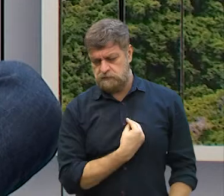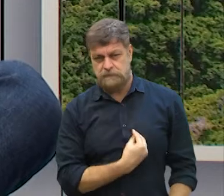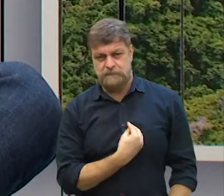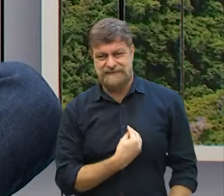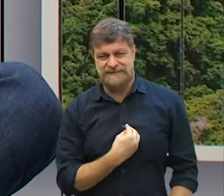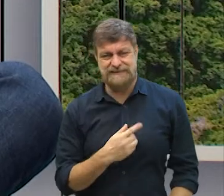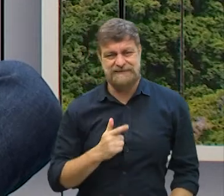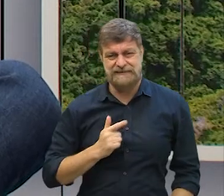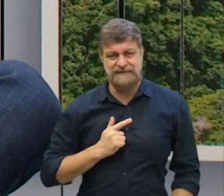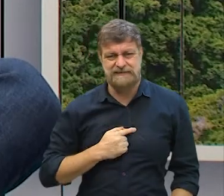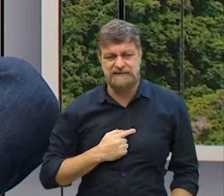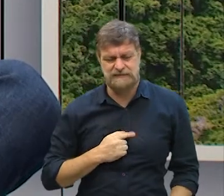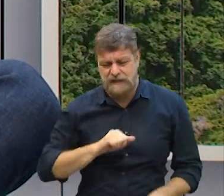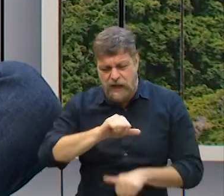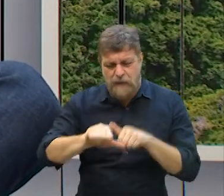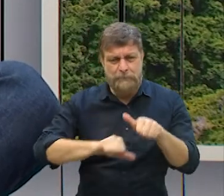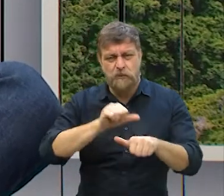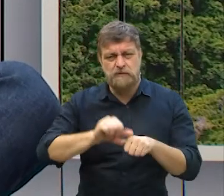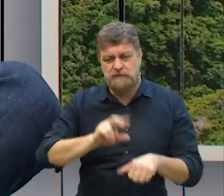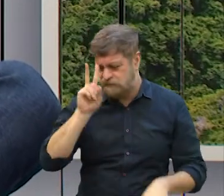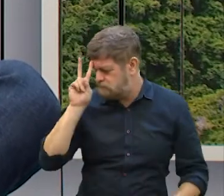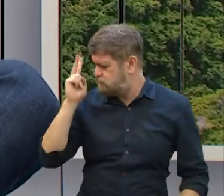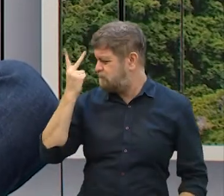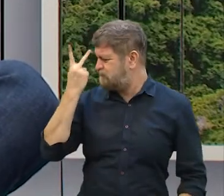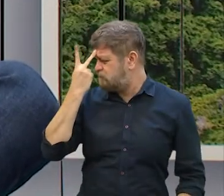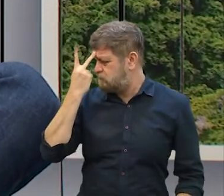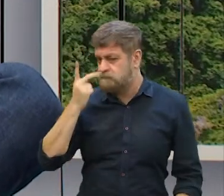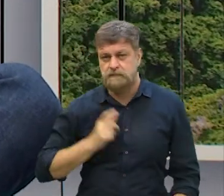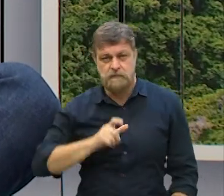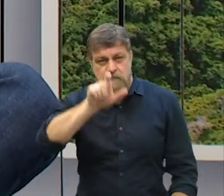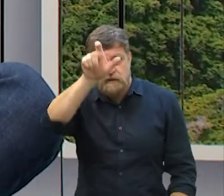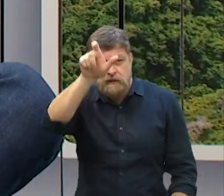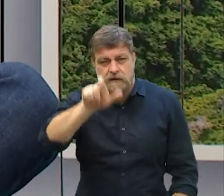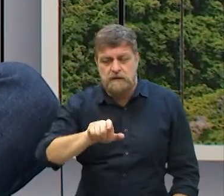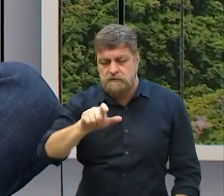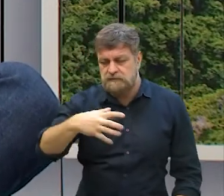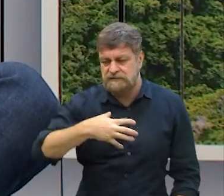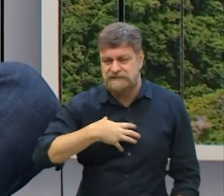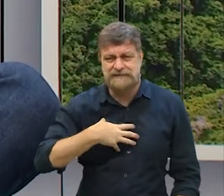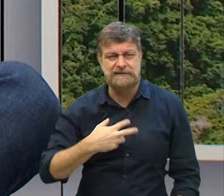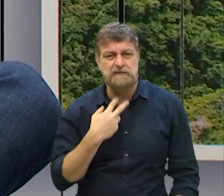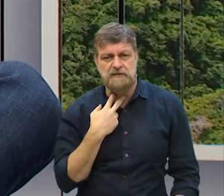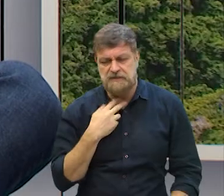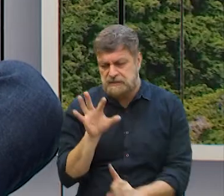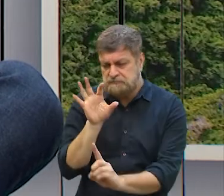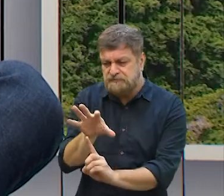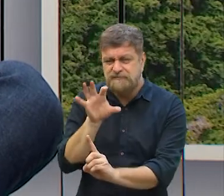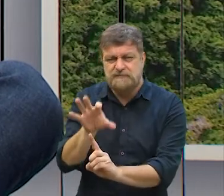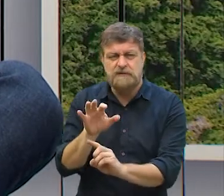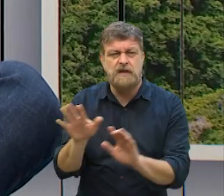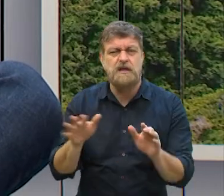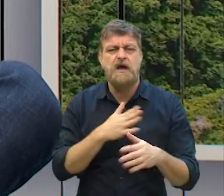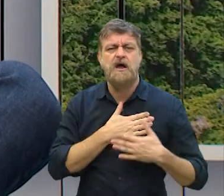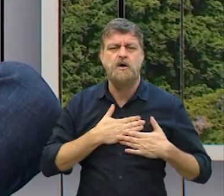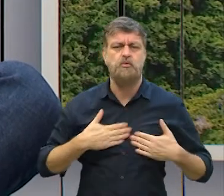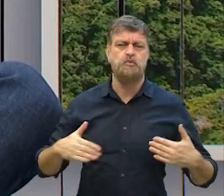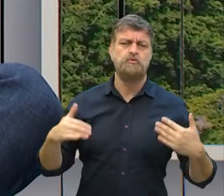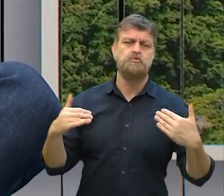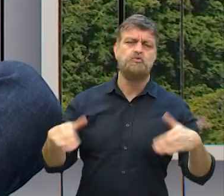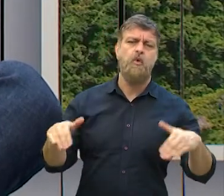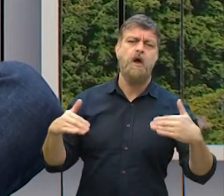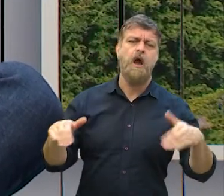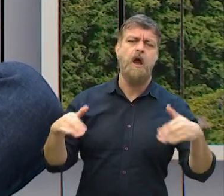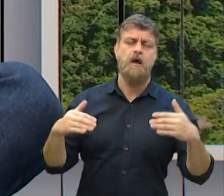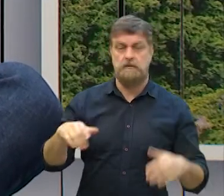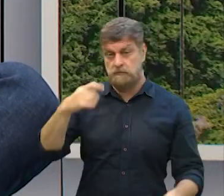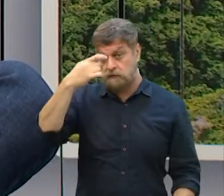isso, né? Quebrar preconceito, fazer com que a coisa se torne o menos pesada possível, o mais leve possível, e que